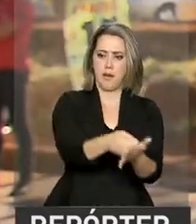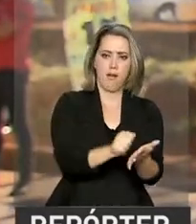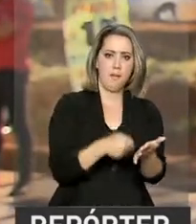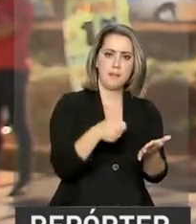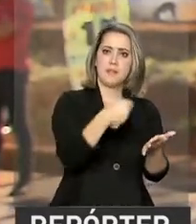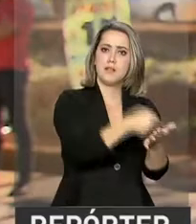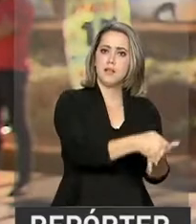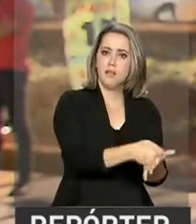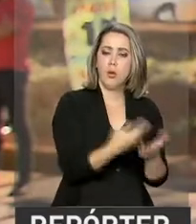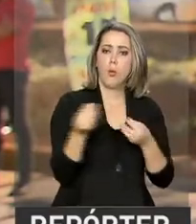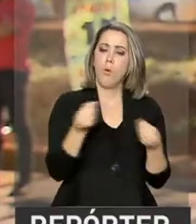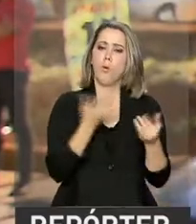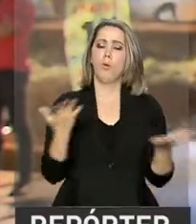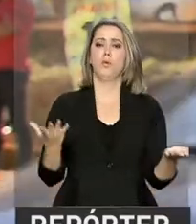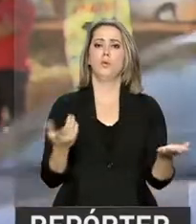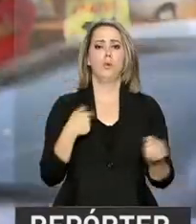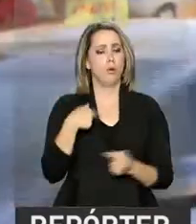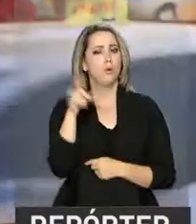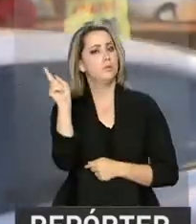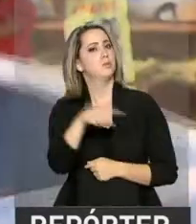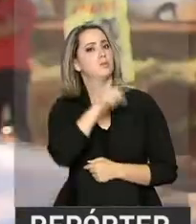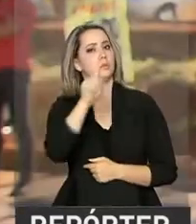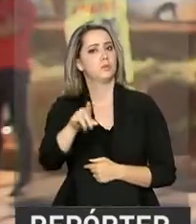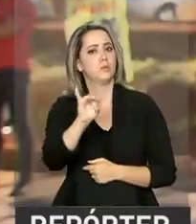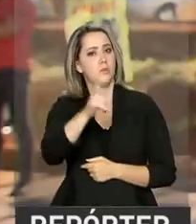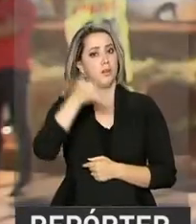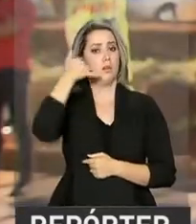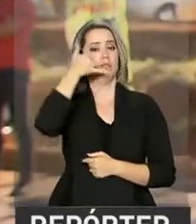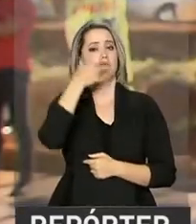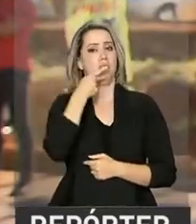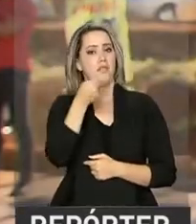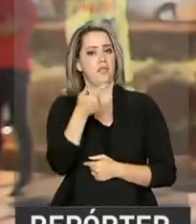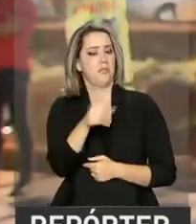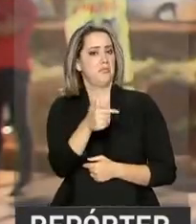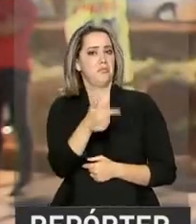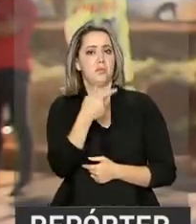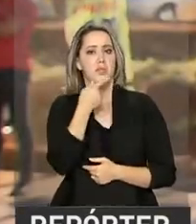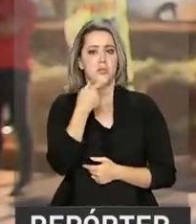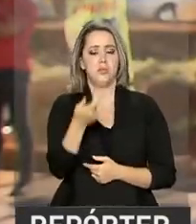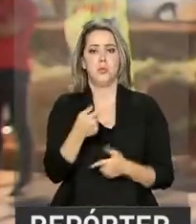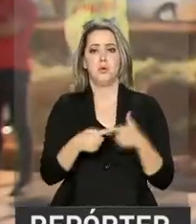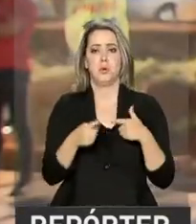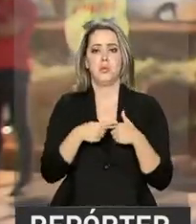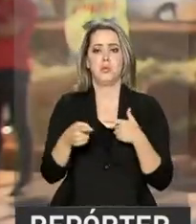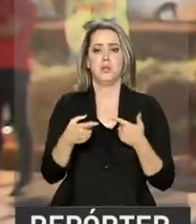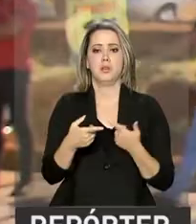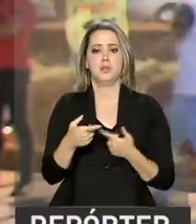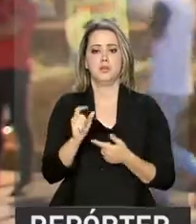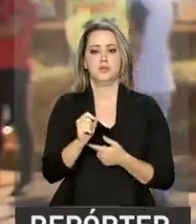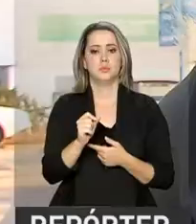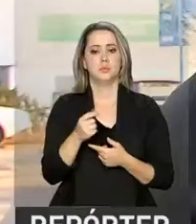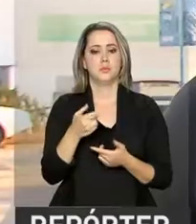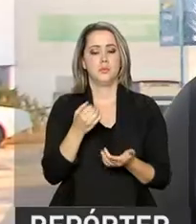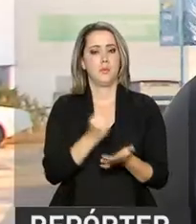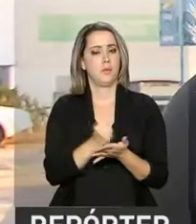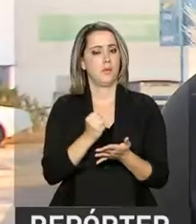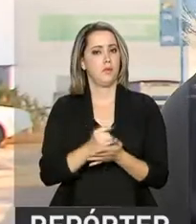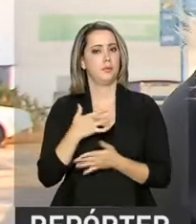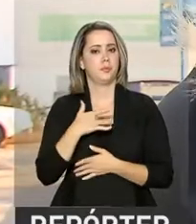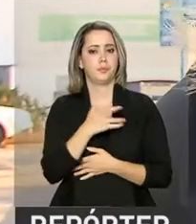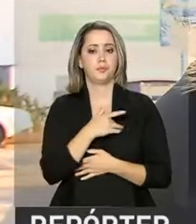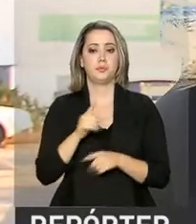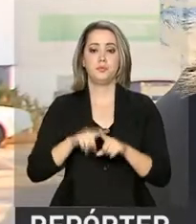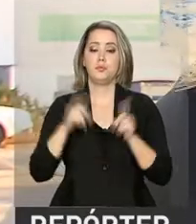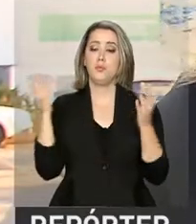eu não consegui. Quando eu liguei lá para falar do cancelamento, eles falaram que não tinha sido cancelada e ficaram me enrolando por muito tempo. Agora, quem